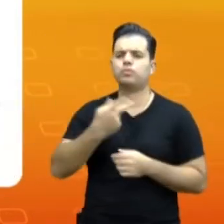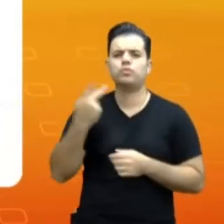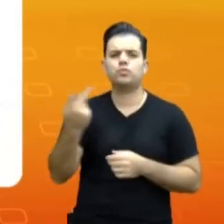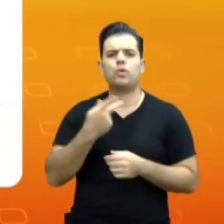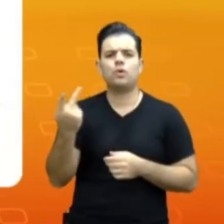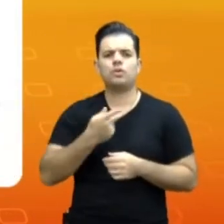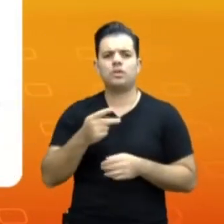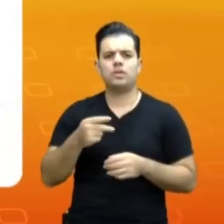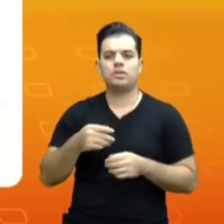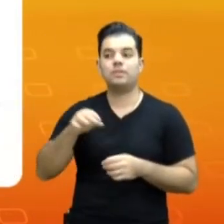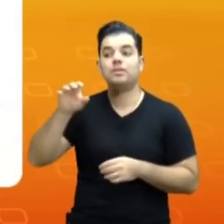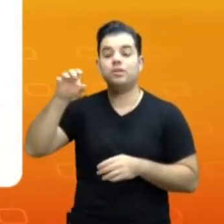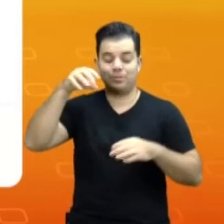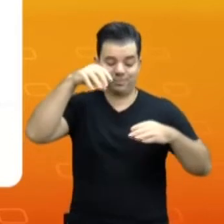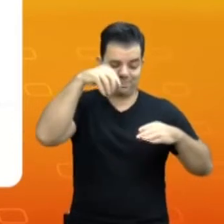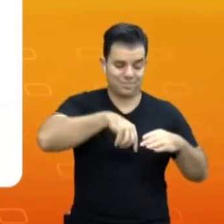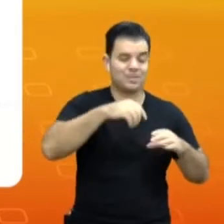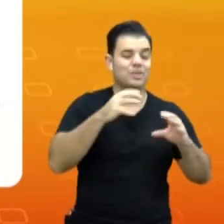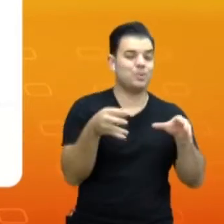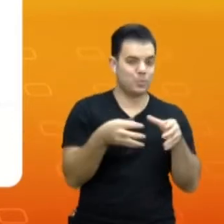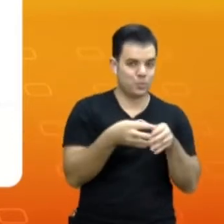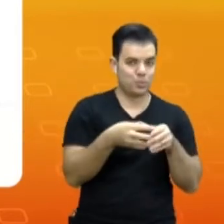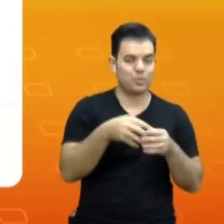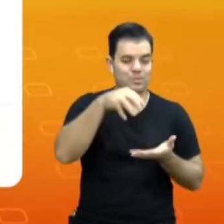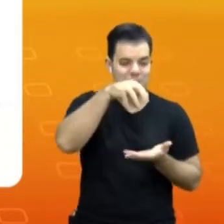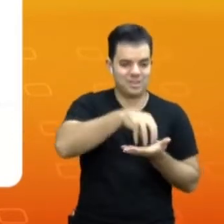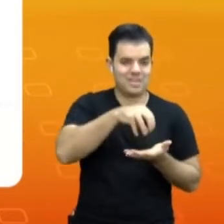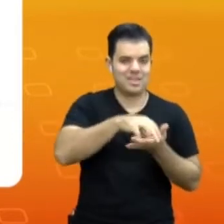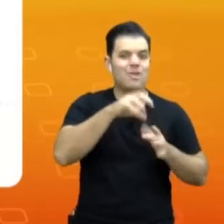Não, foi na Central Técnica Globo.